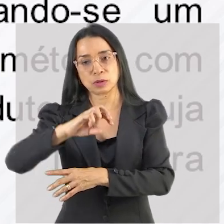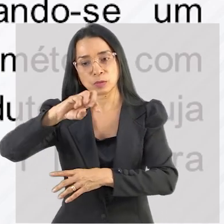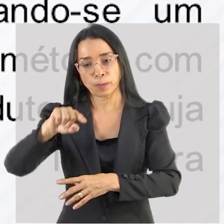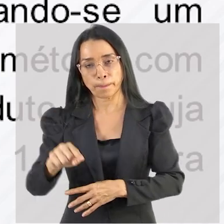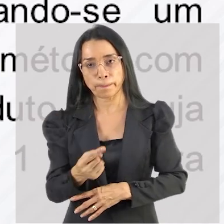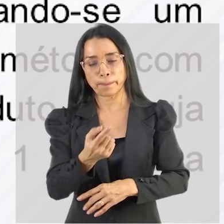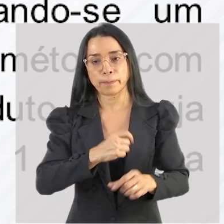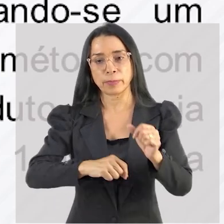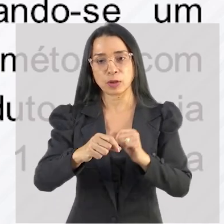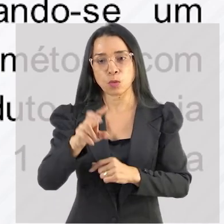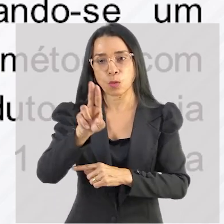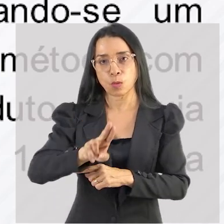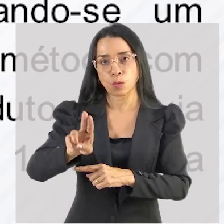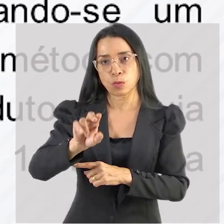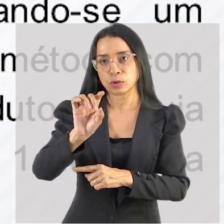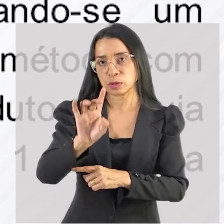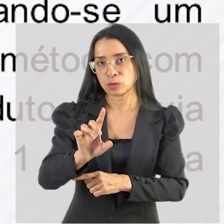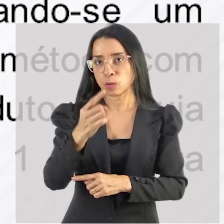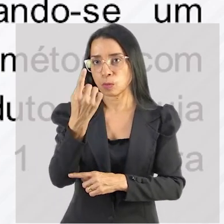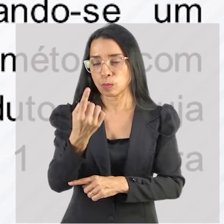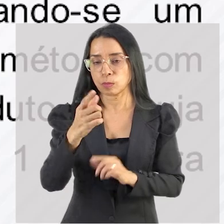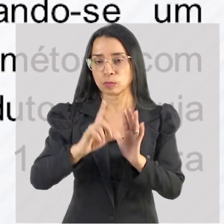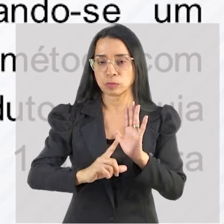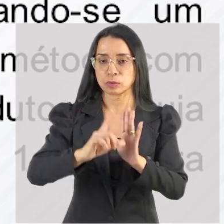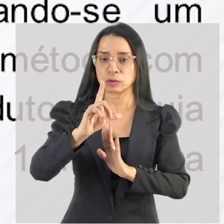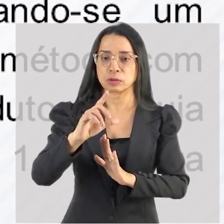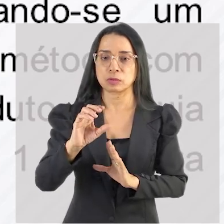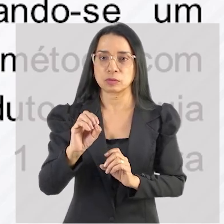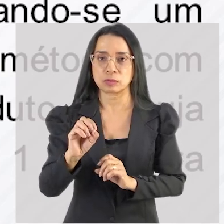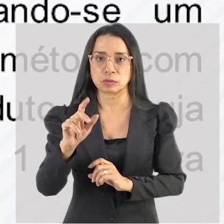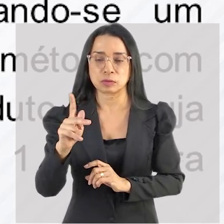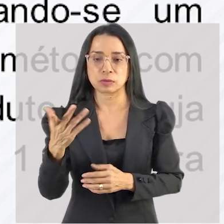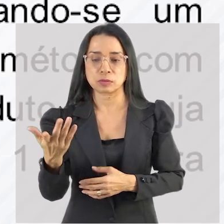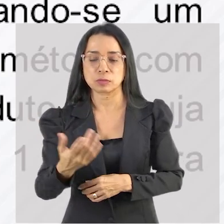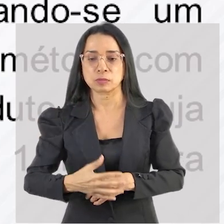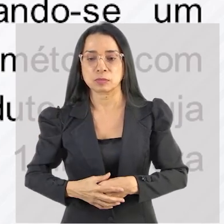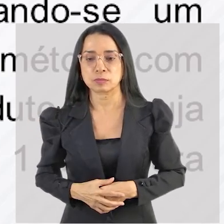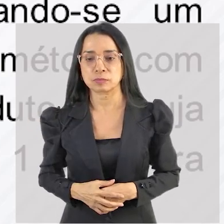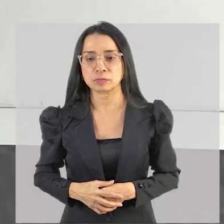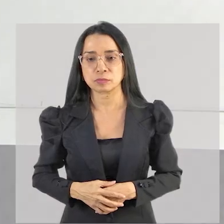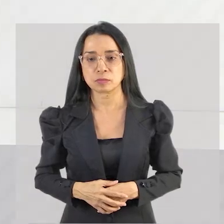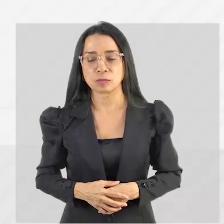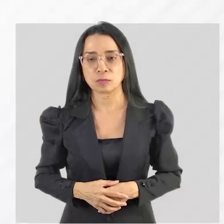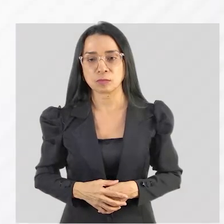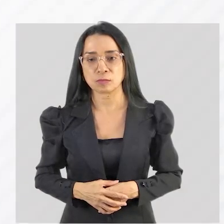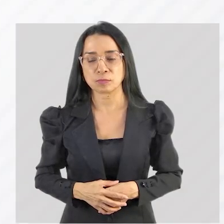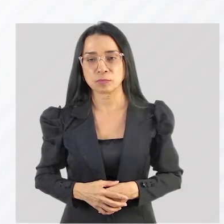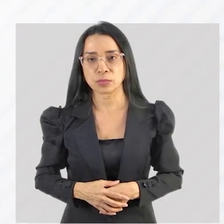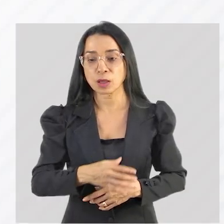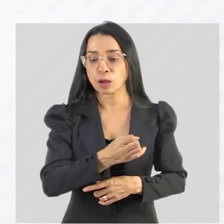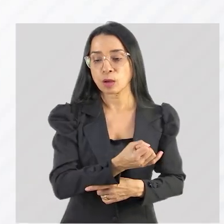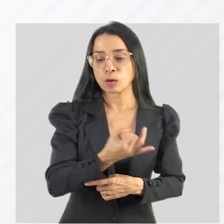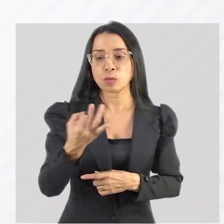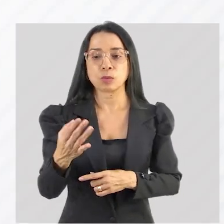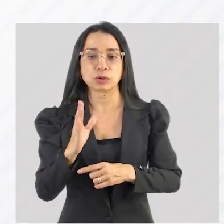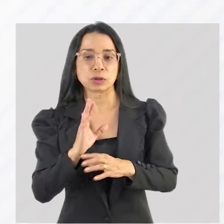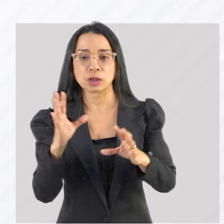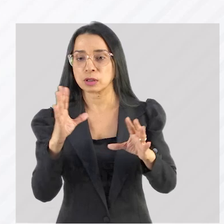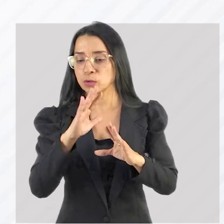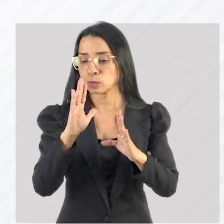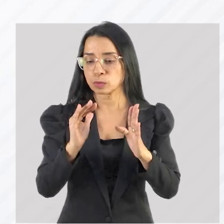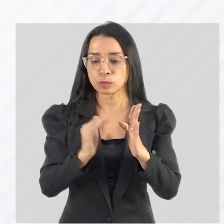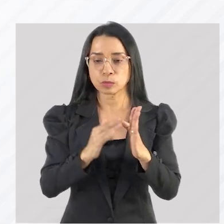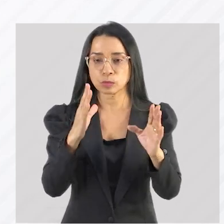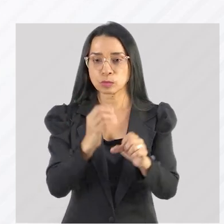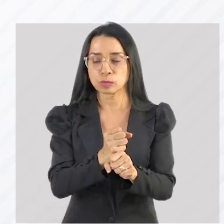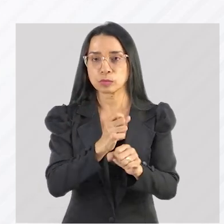larvas, ele utiliza apenas o quê? 1 litro, tá ok? Bora lá. A quantidade total do